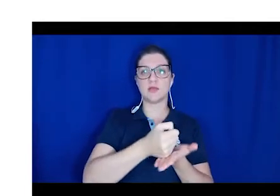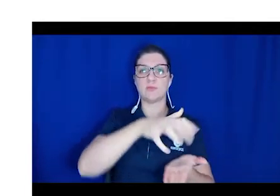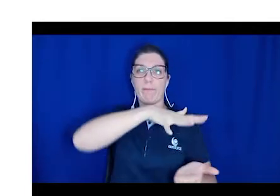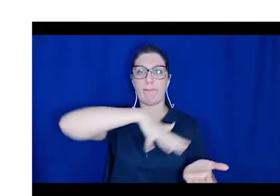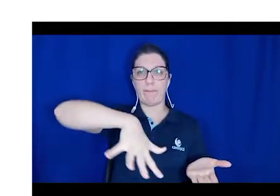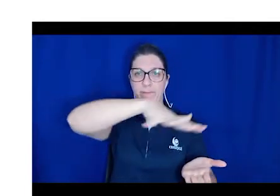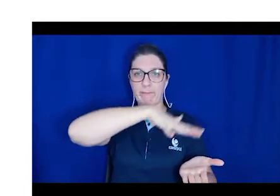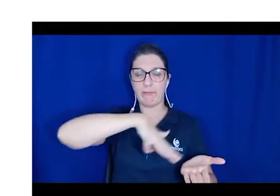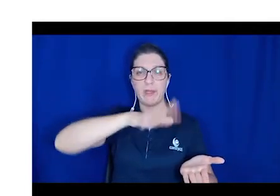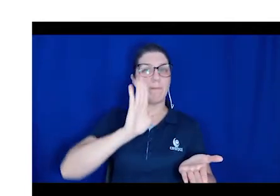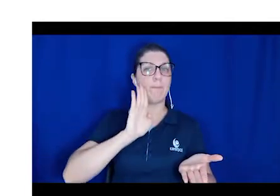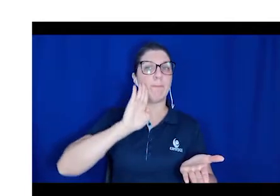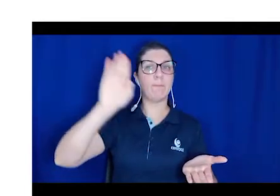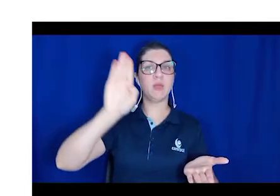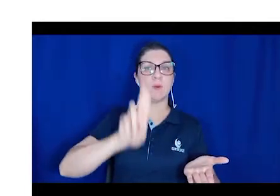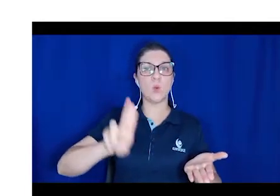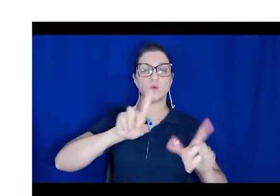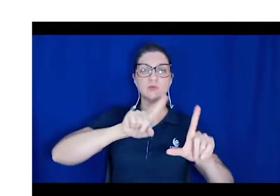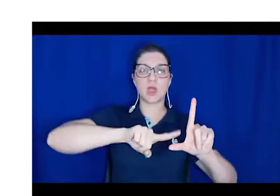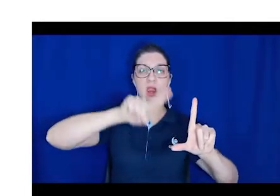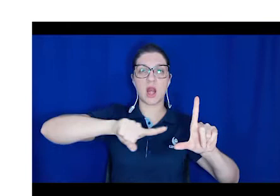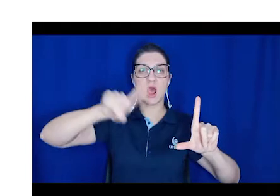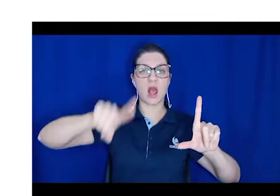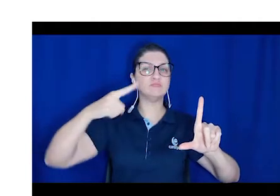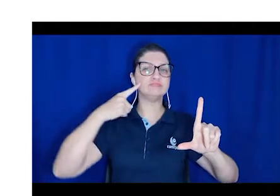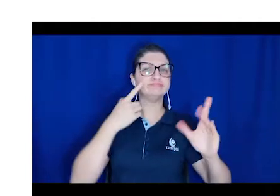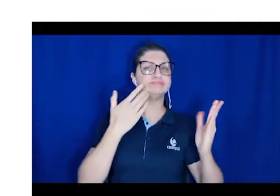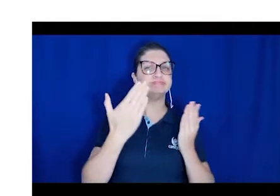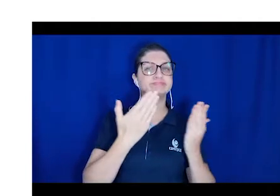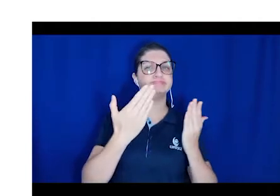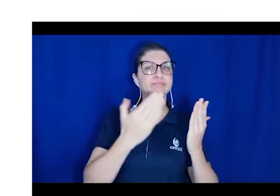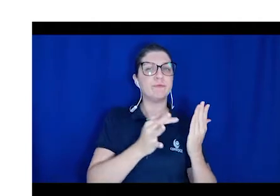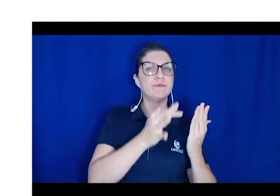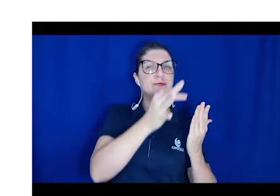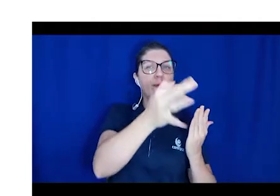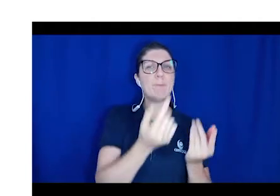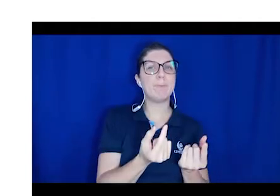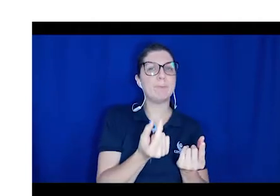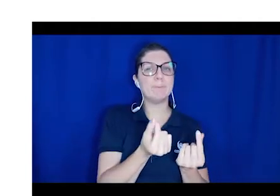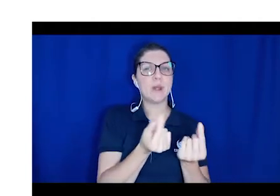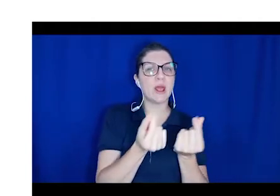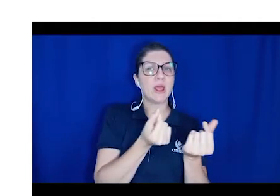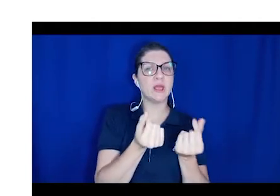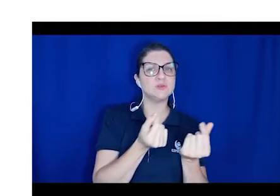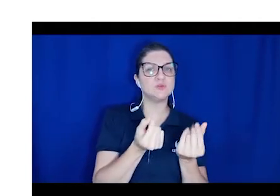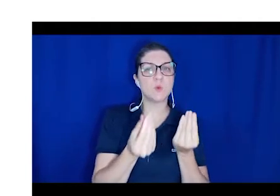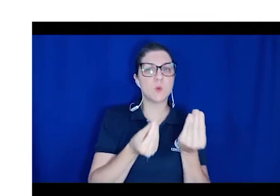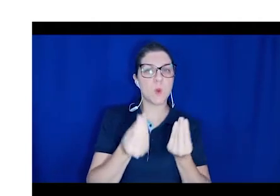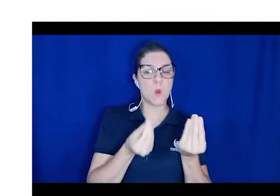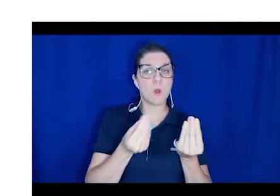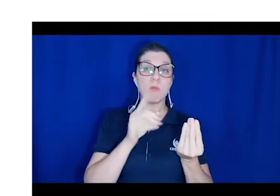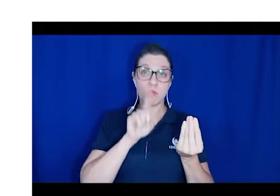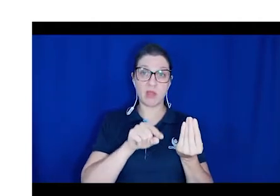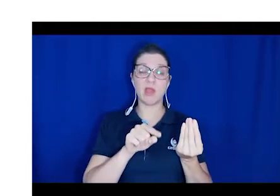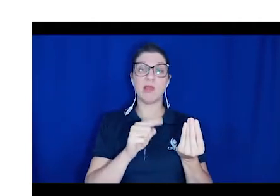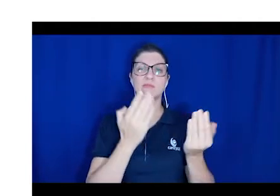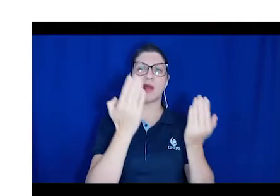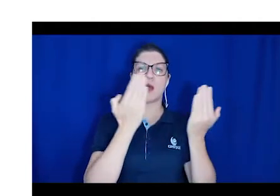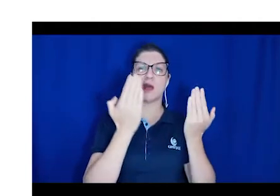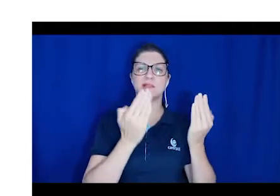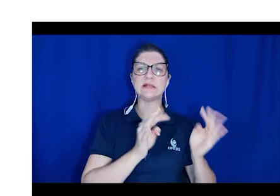do uso de gráficos, visando prever as tendências futuras dos preços. E é isso que nós queremos da análise técnica, é ter